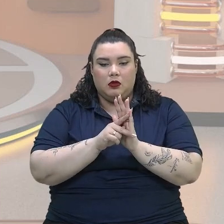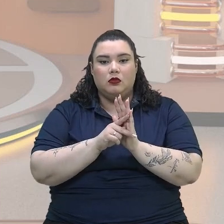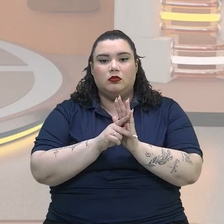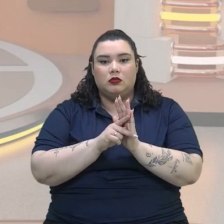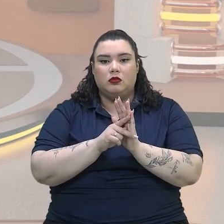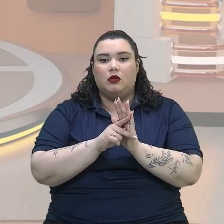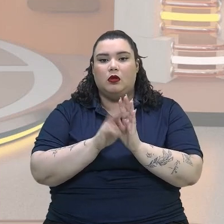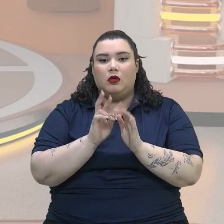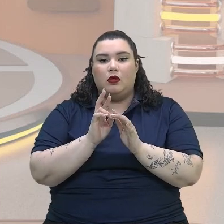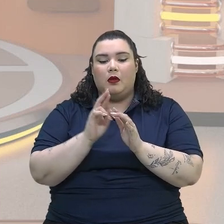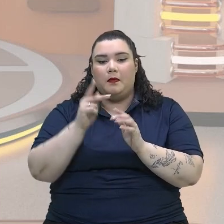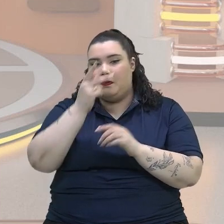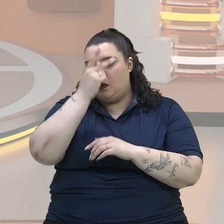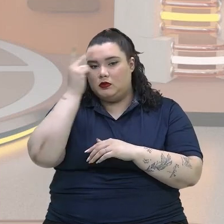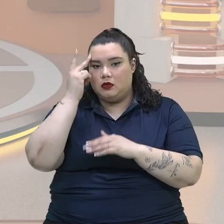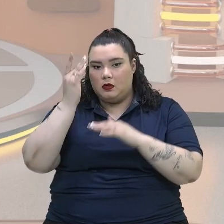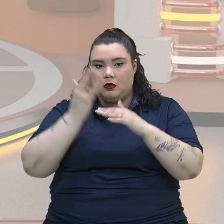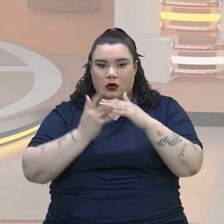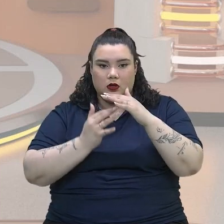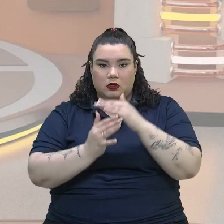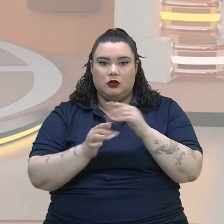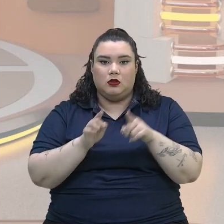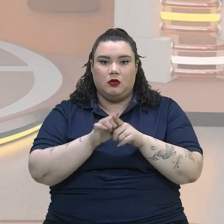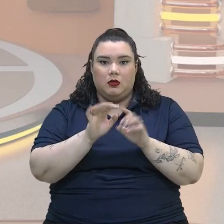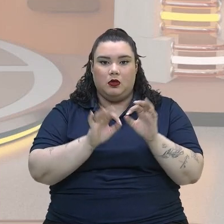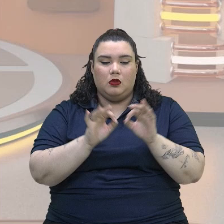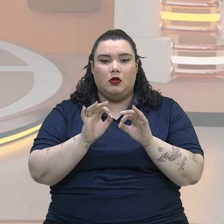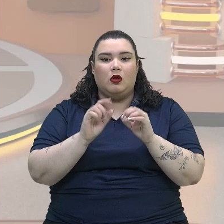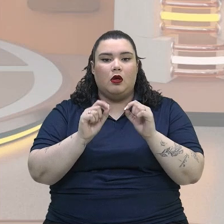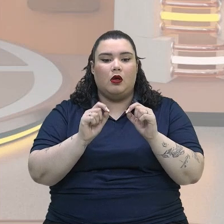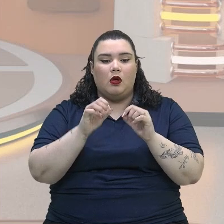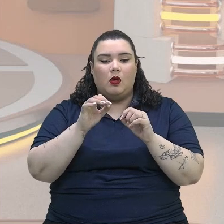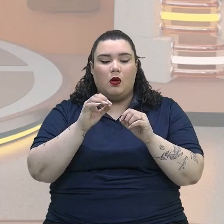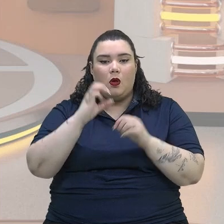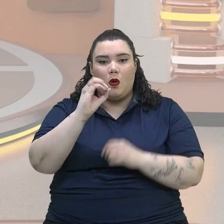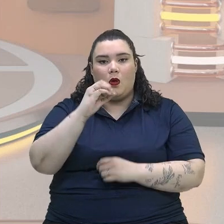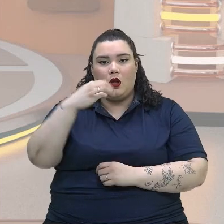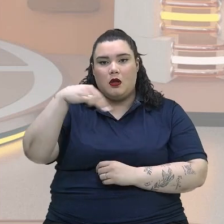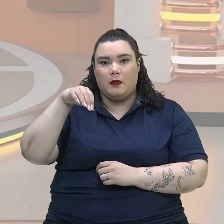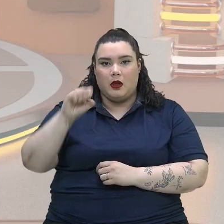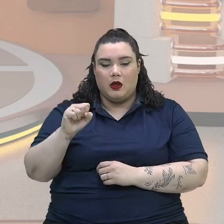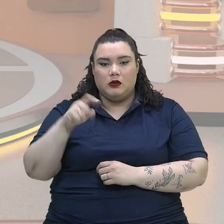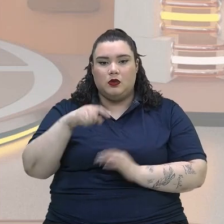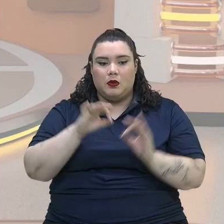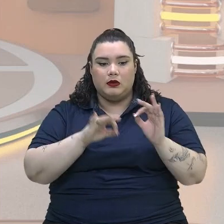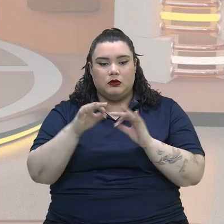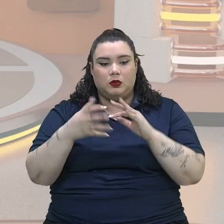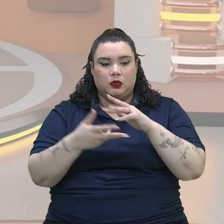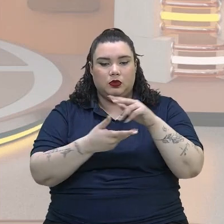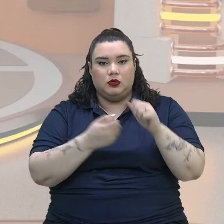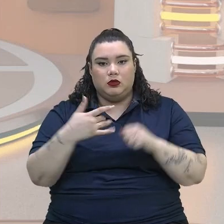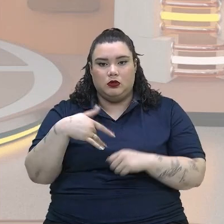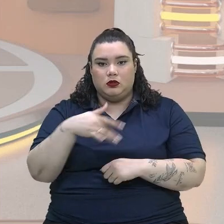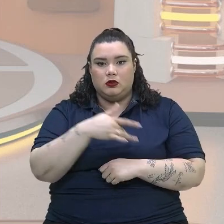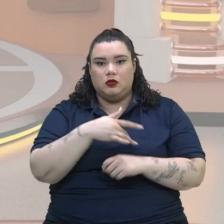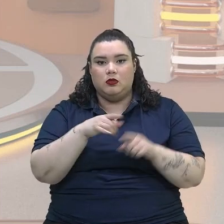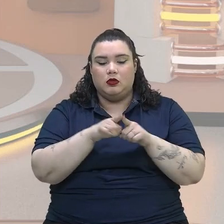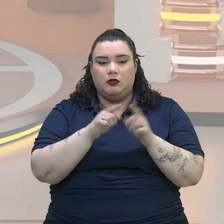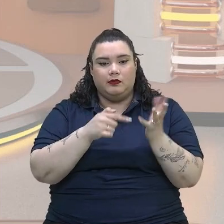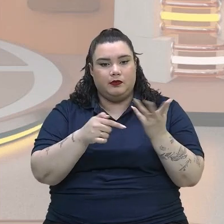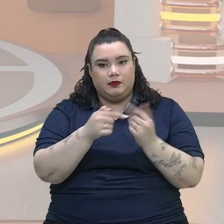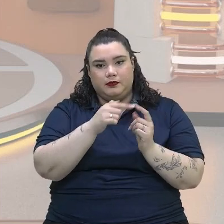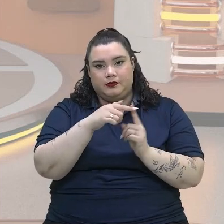recursos para os refugiados e também a Organização Mundial da Saúde e outros organismos, como, por exemplo, a Organização Mundial do Comércio,